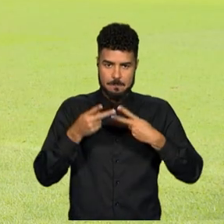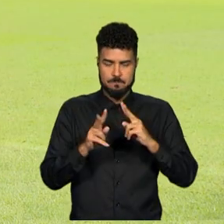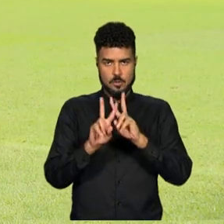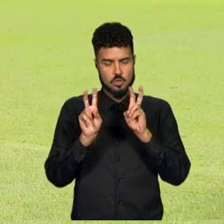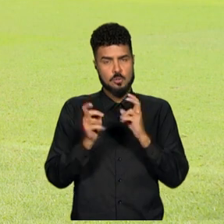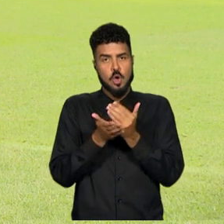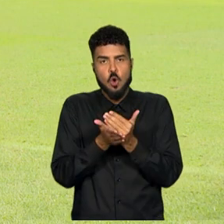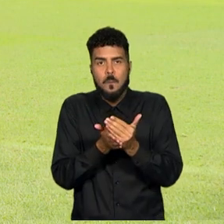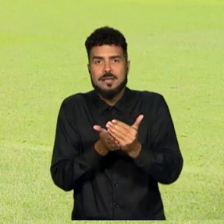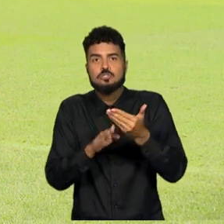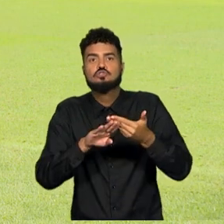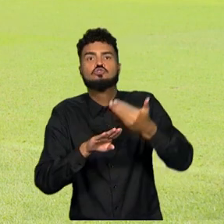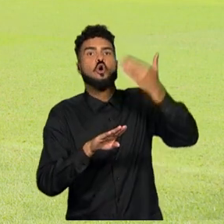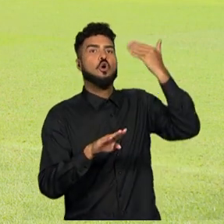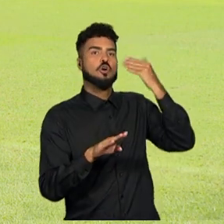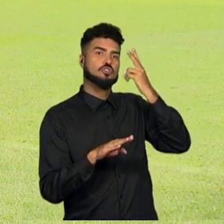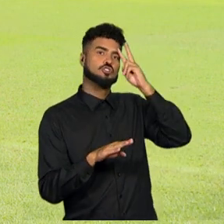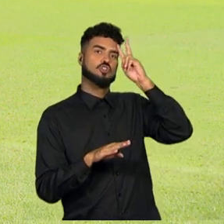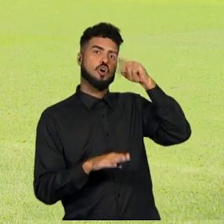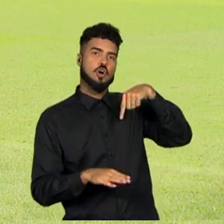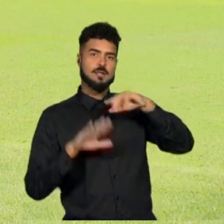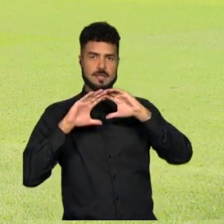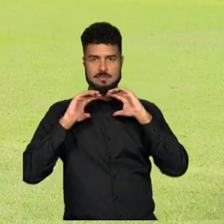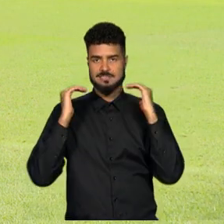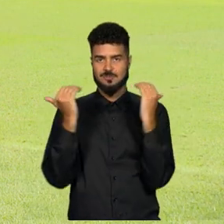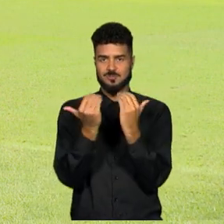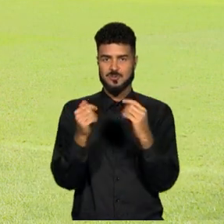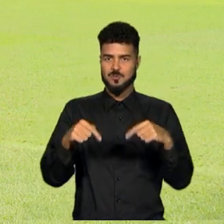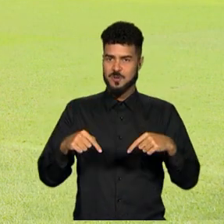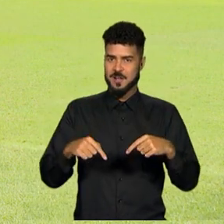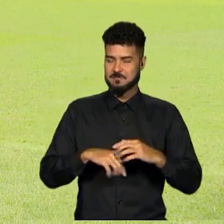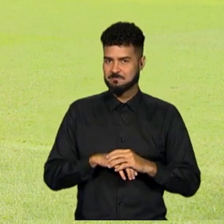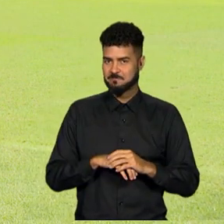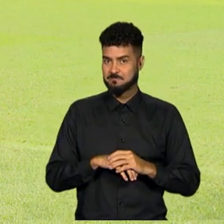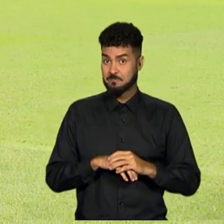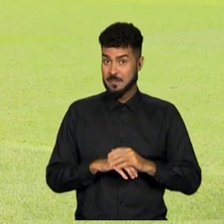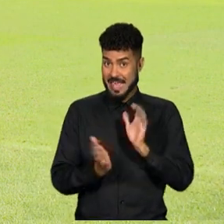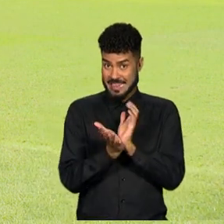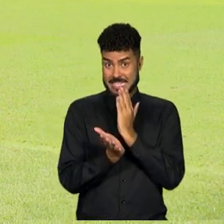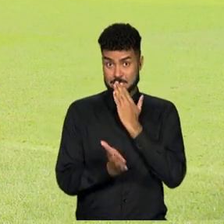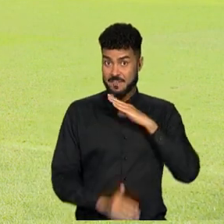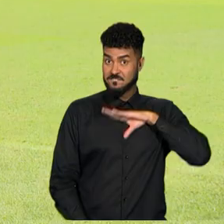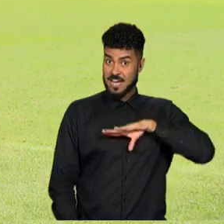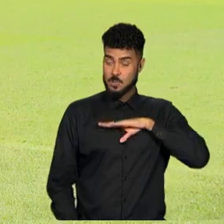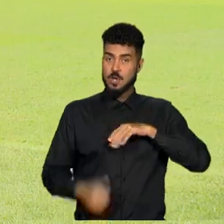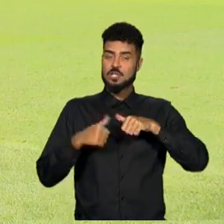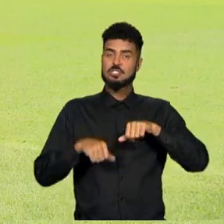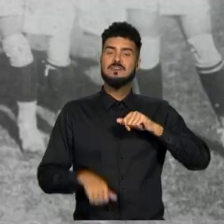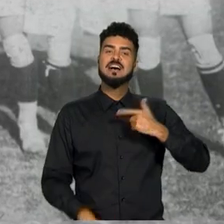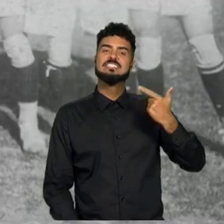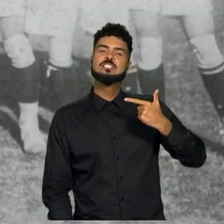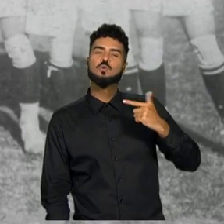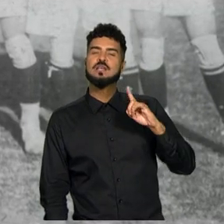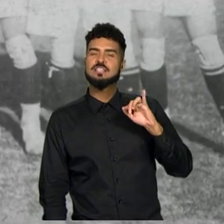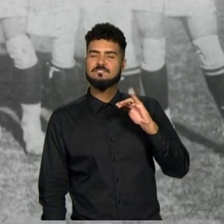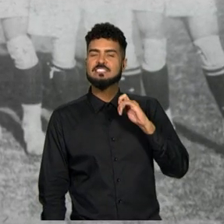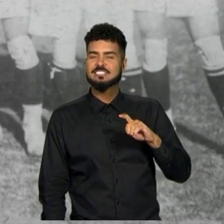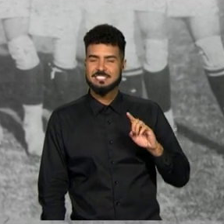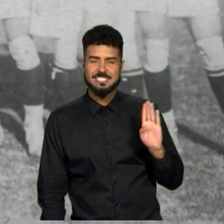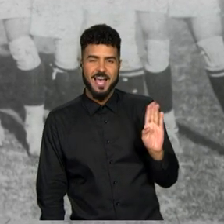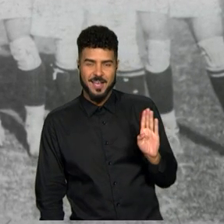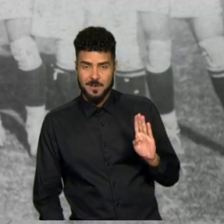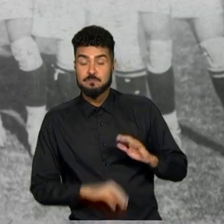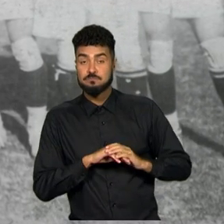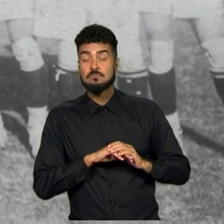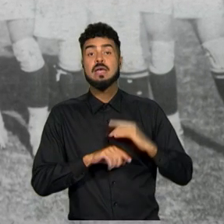como começou a história de São Januário. O Vasco disputava a segunda divisão e